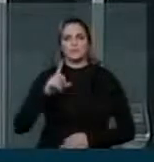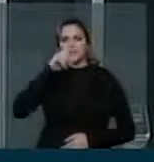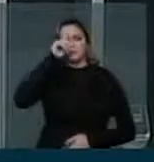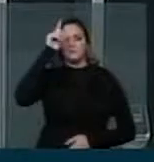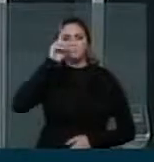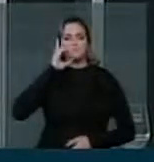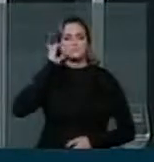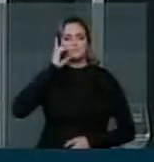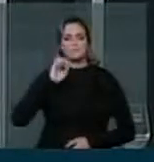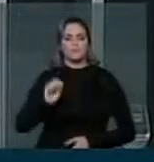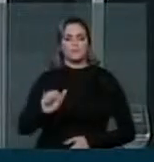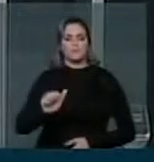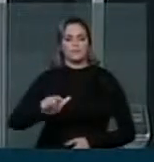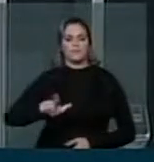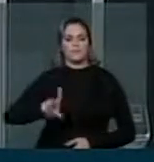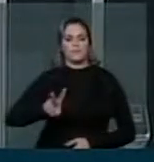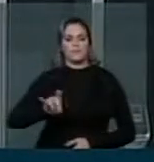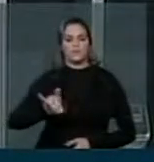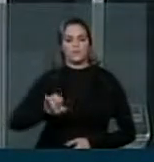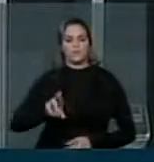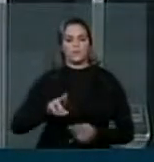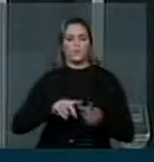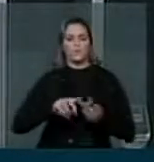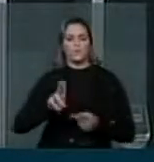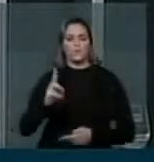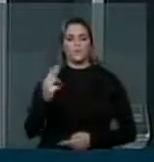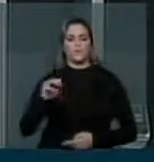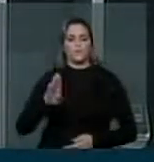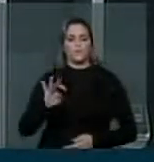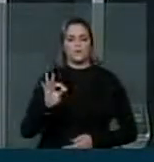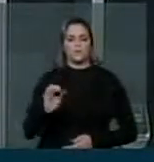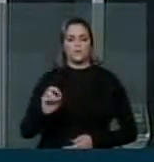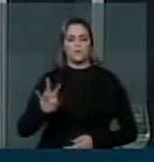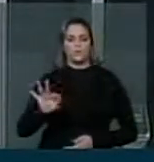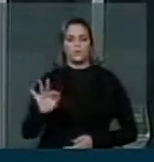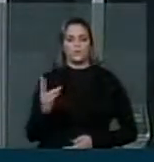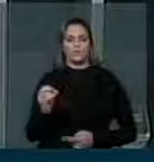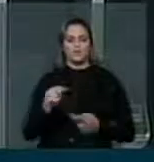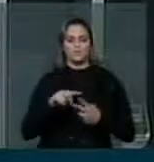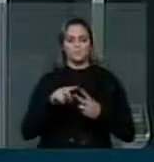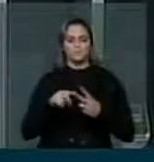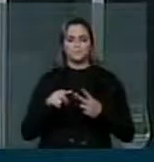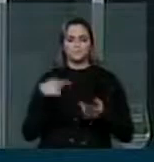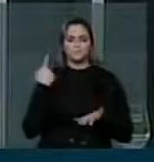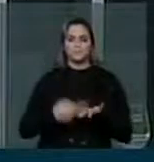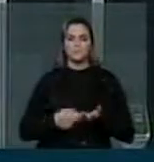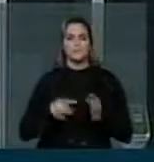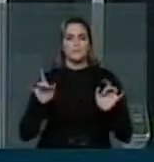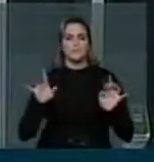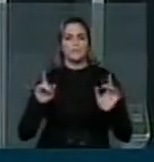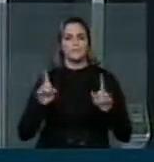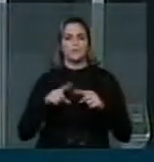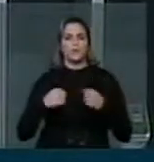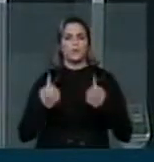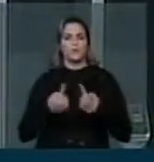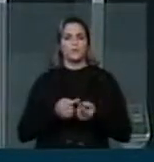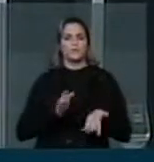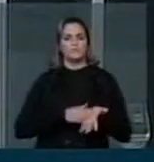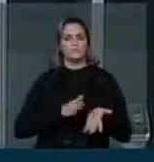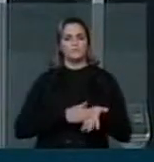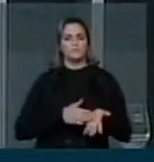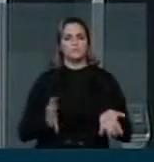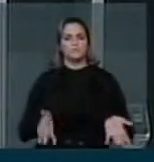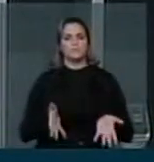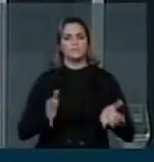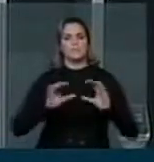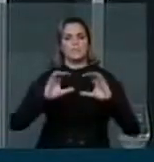ilustres deputados Salvador Zimbaldi e Alberto Filho, realizou sessão solene que homenageia o Movimento Nacional